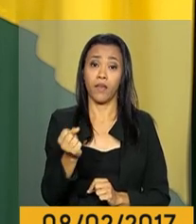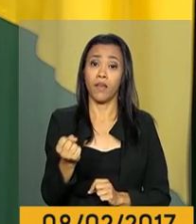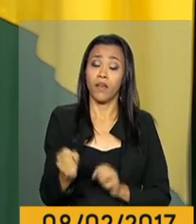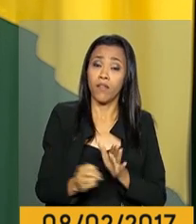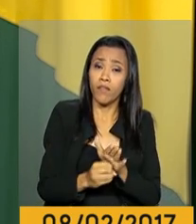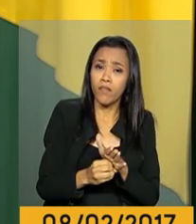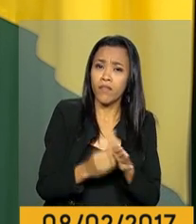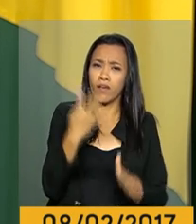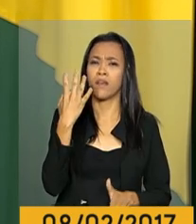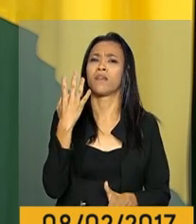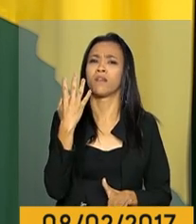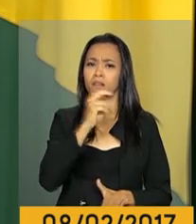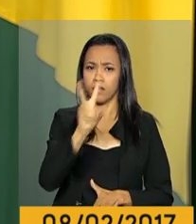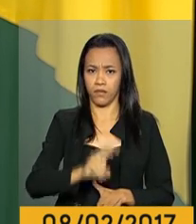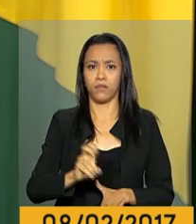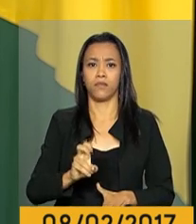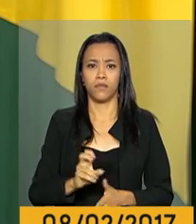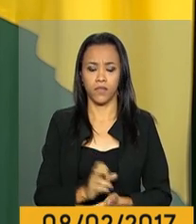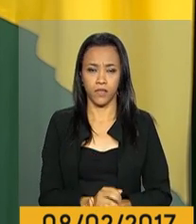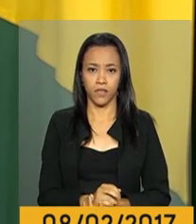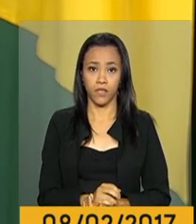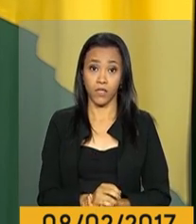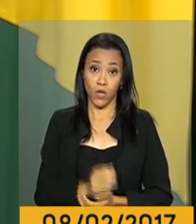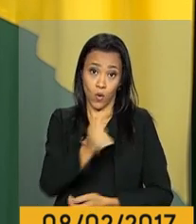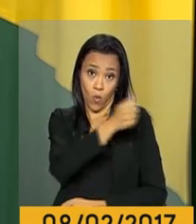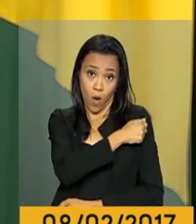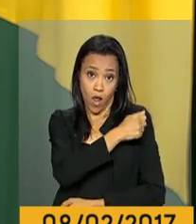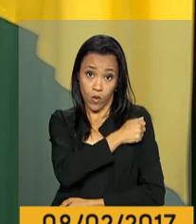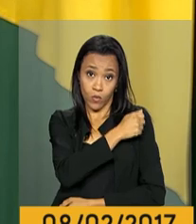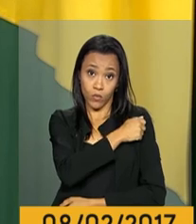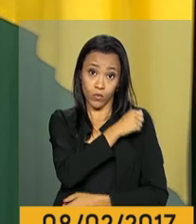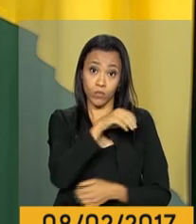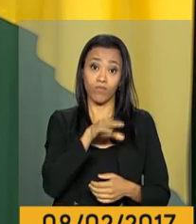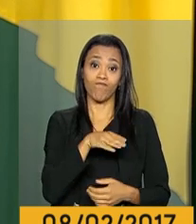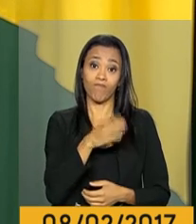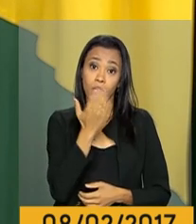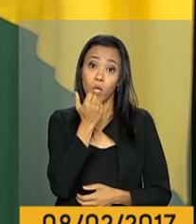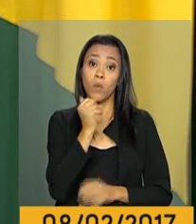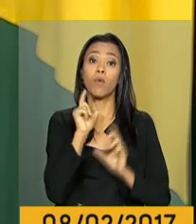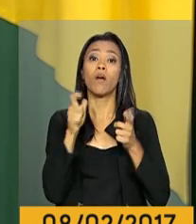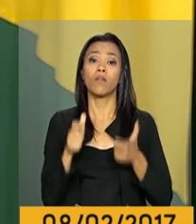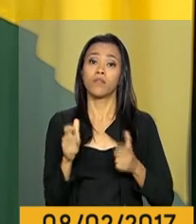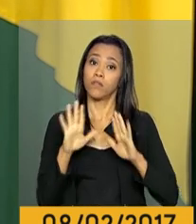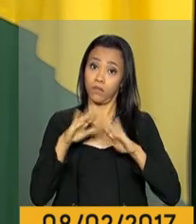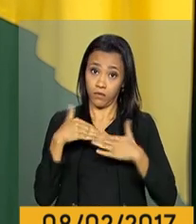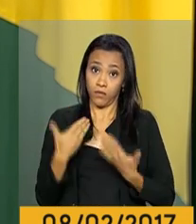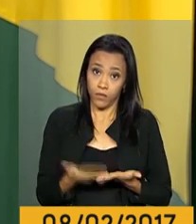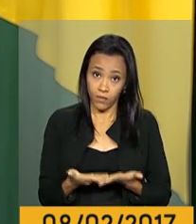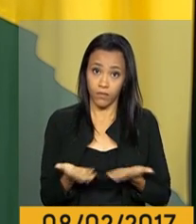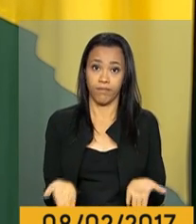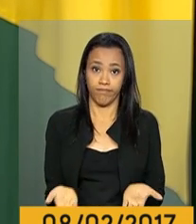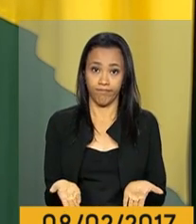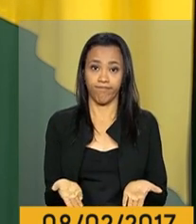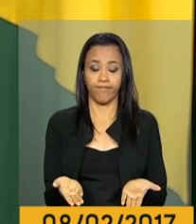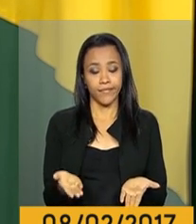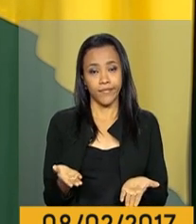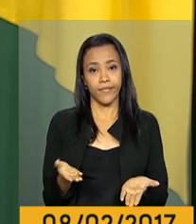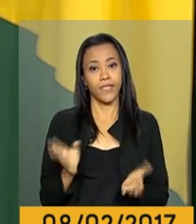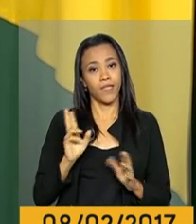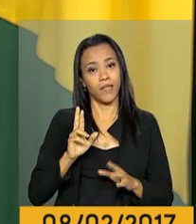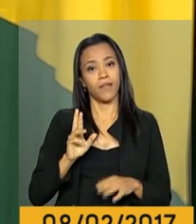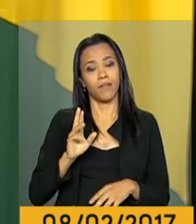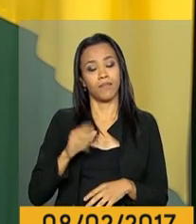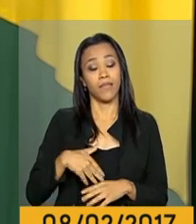muitas vezes o aluno vai se alimentar na escola e graças ao trabalho